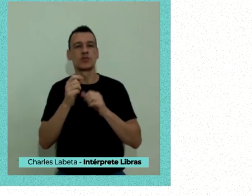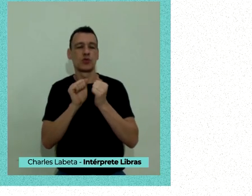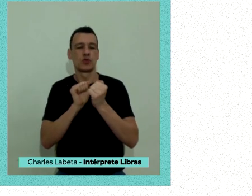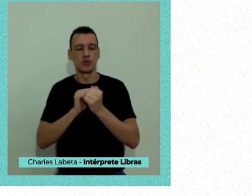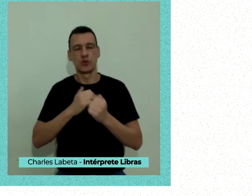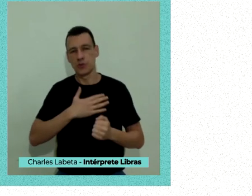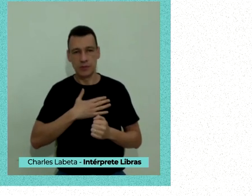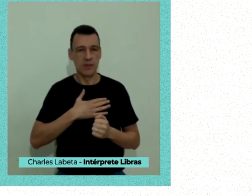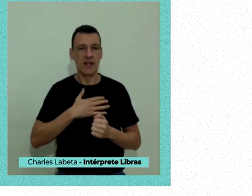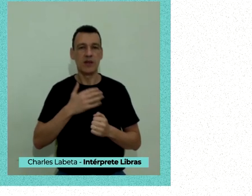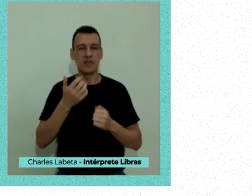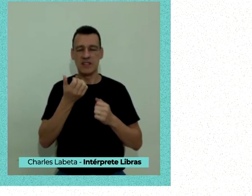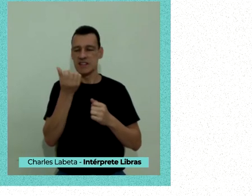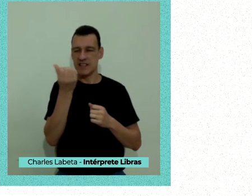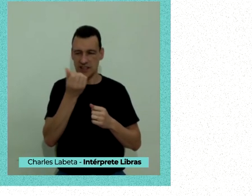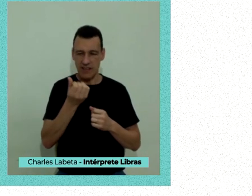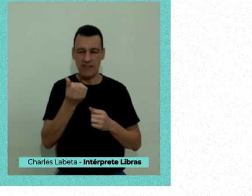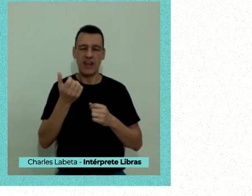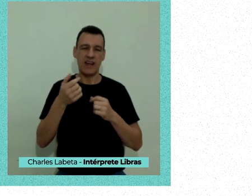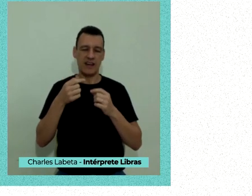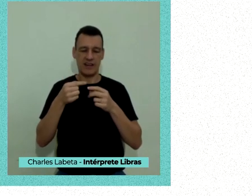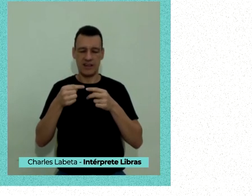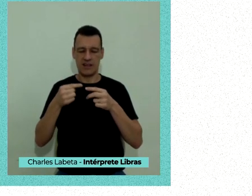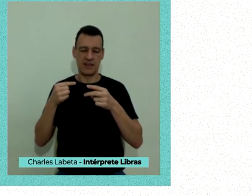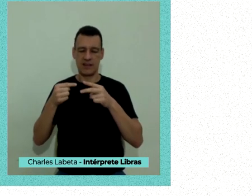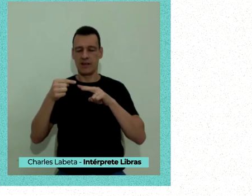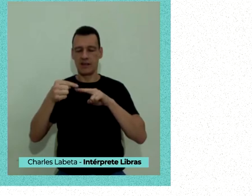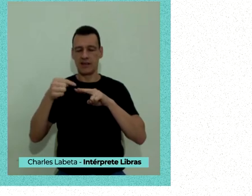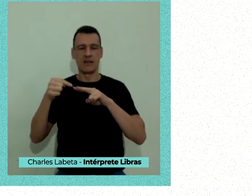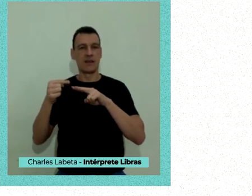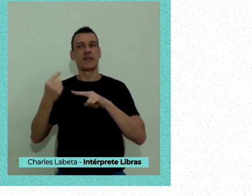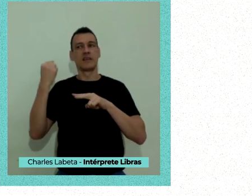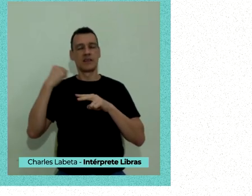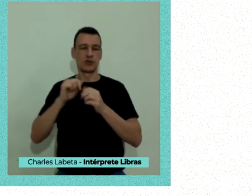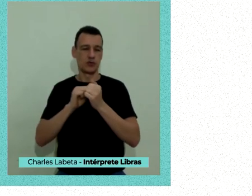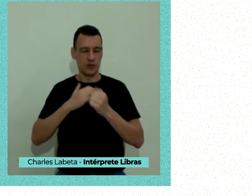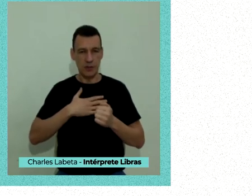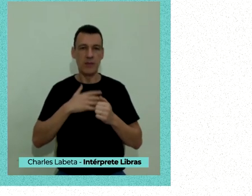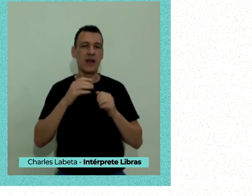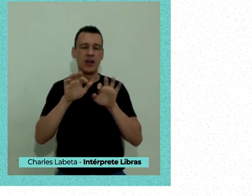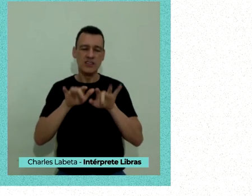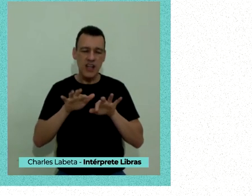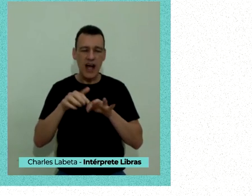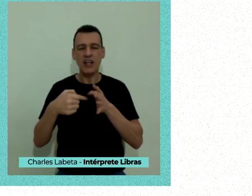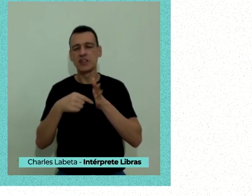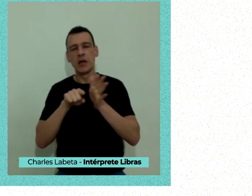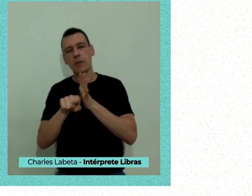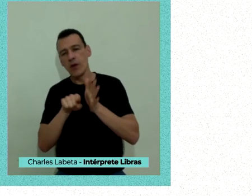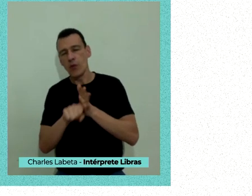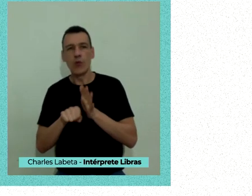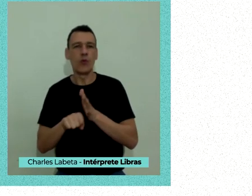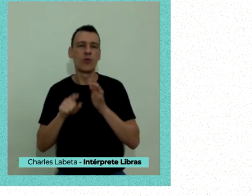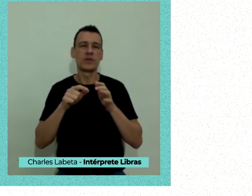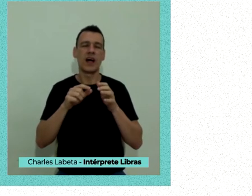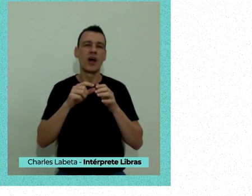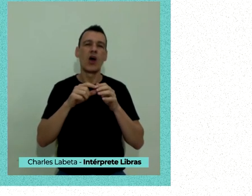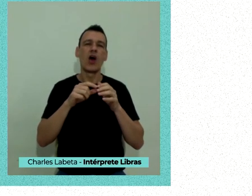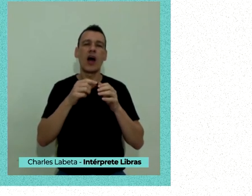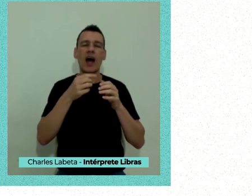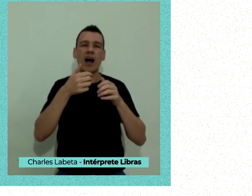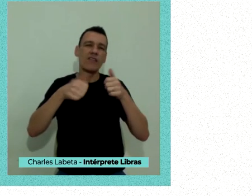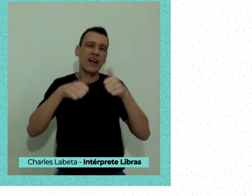sextas-feiras, pela interação no chat, pelas perguntas, pelos comentários na avaliação. Fique